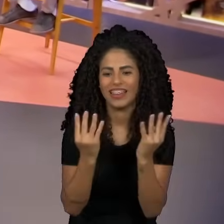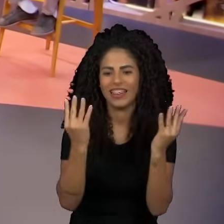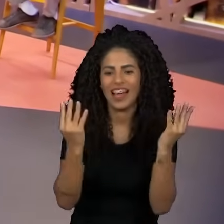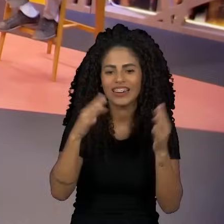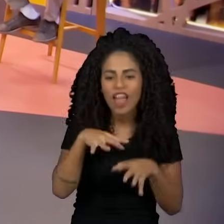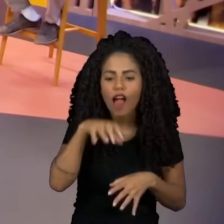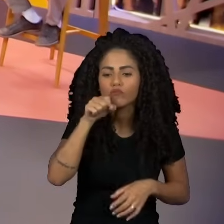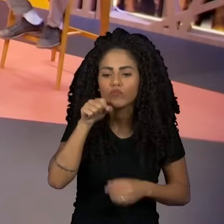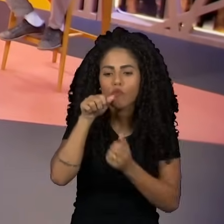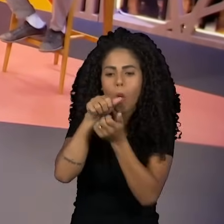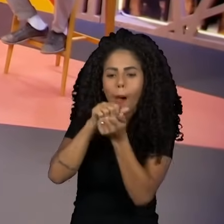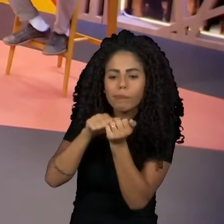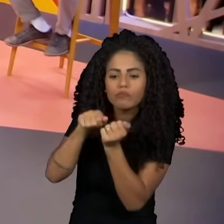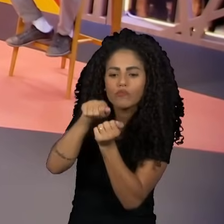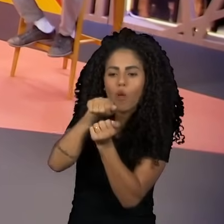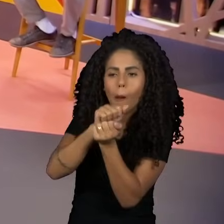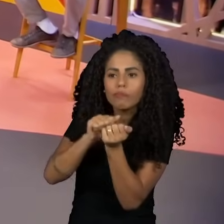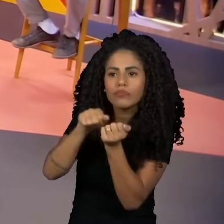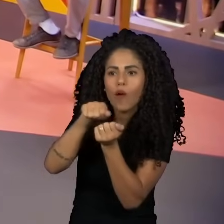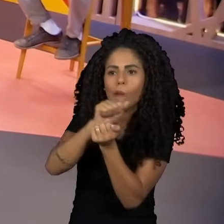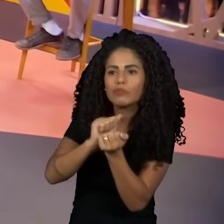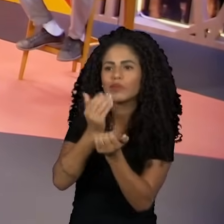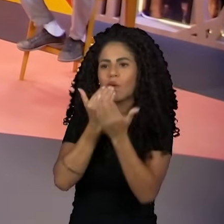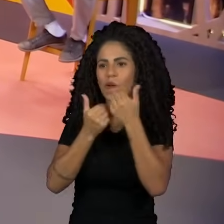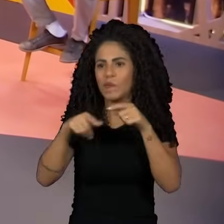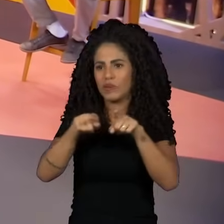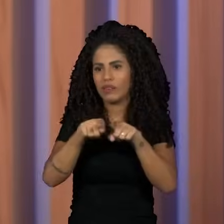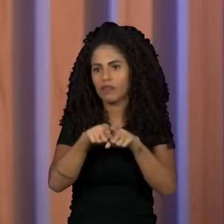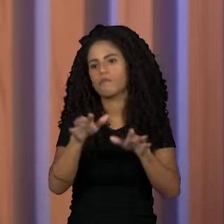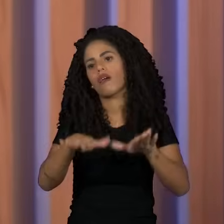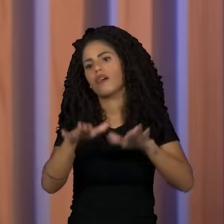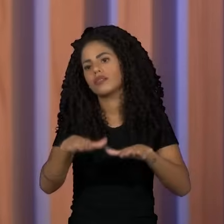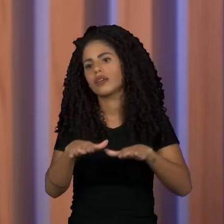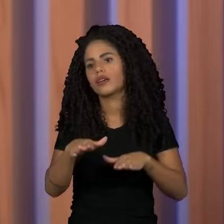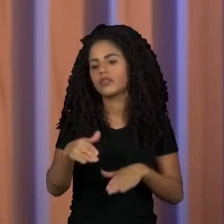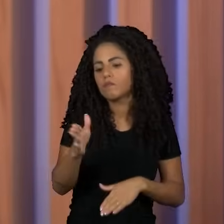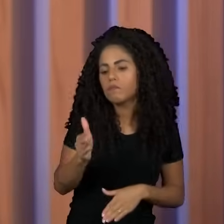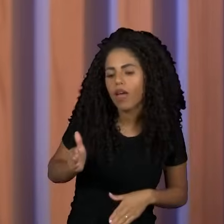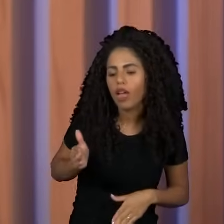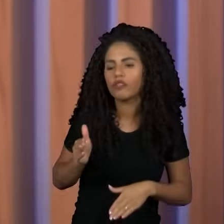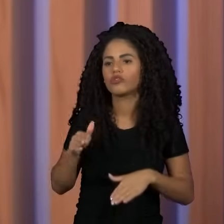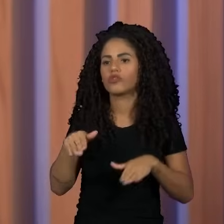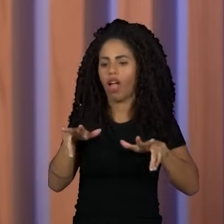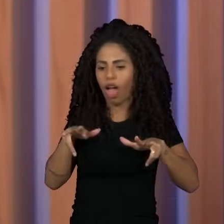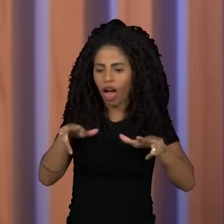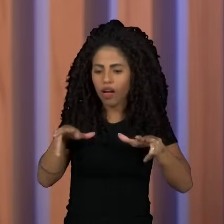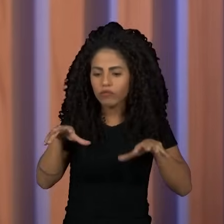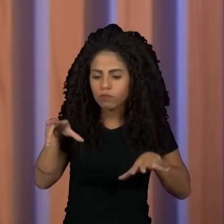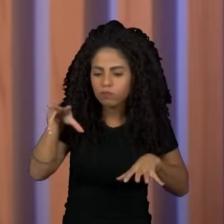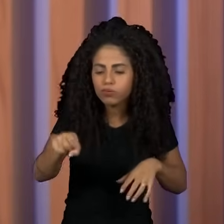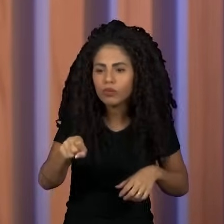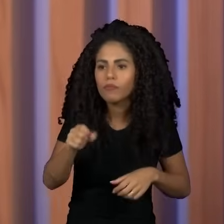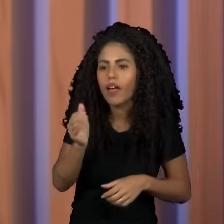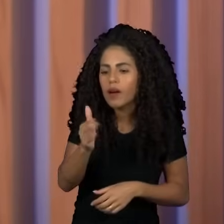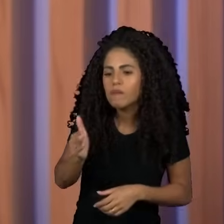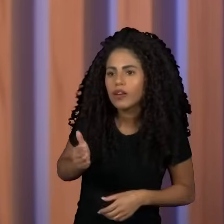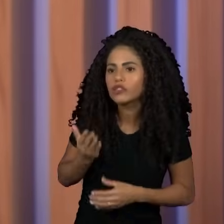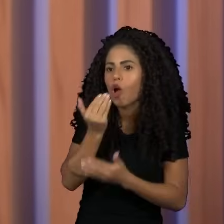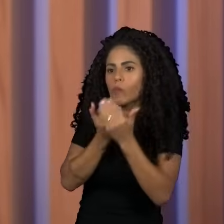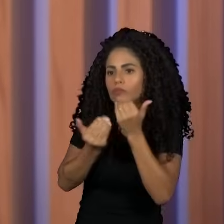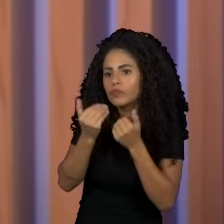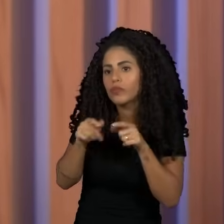aves aquáticas no Rio Pinheiros que vão se alimentar dos peixes. Como elas citaram também, né? A presença da vegetação,